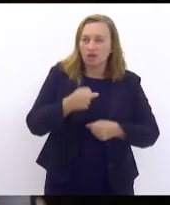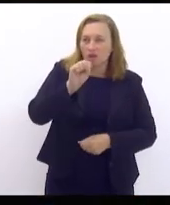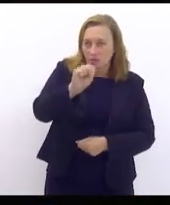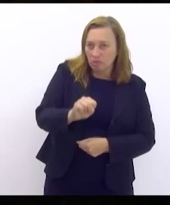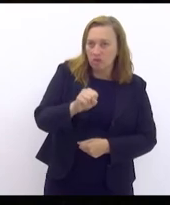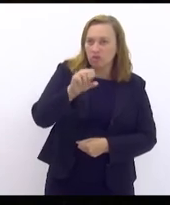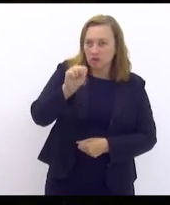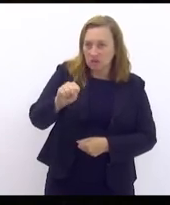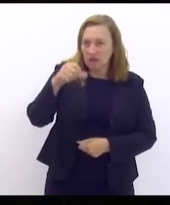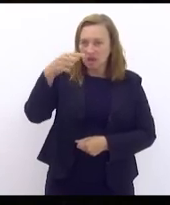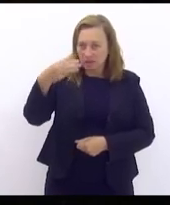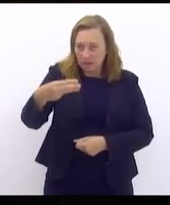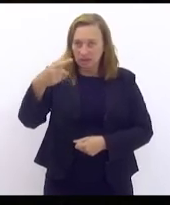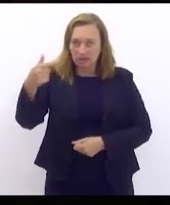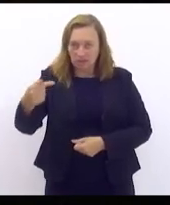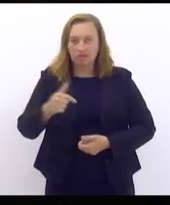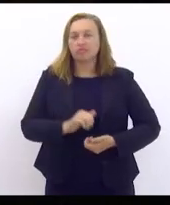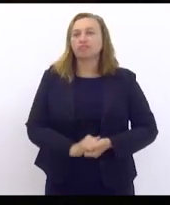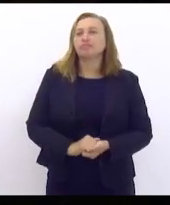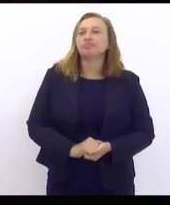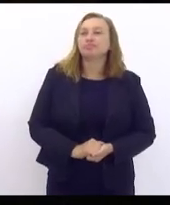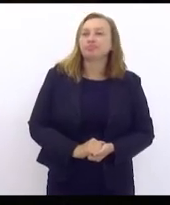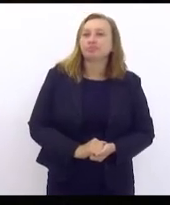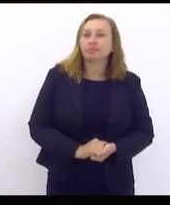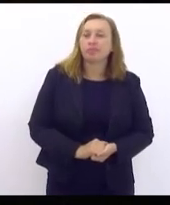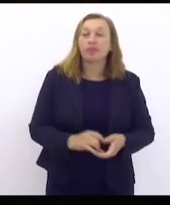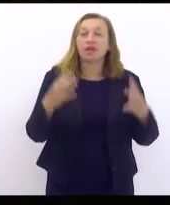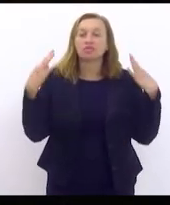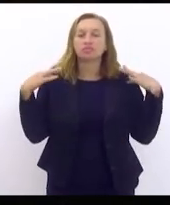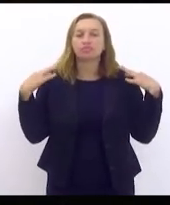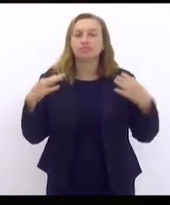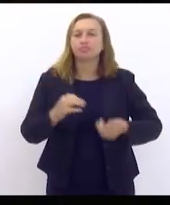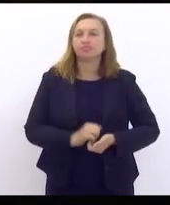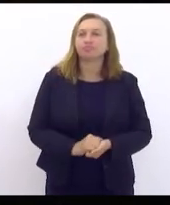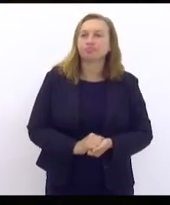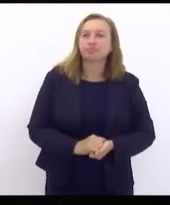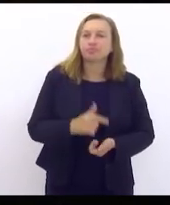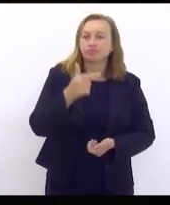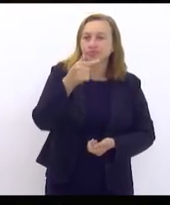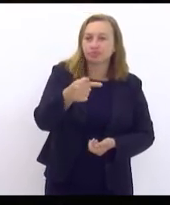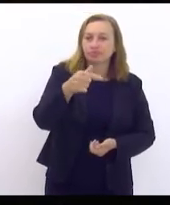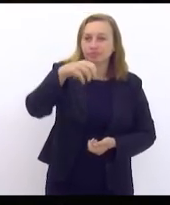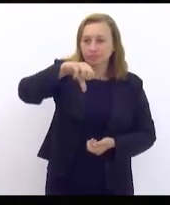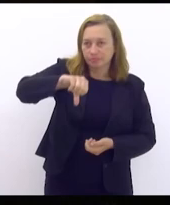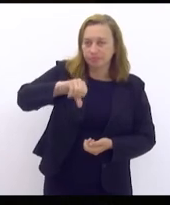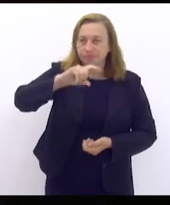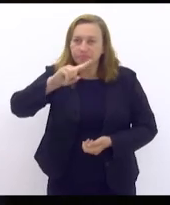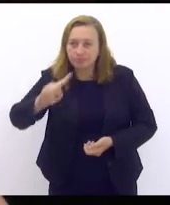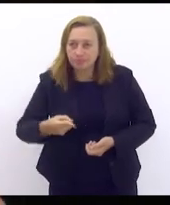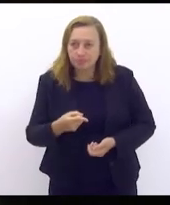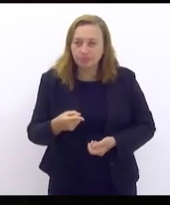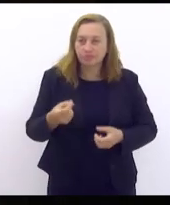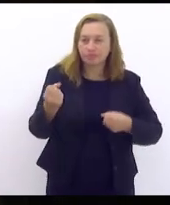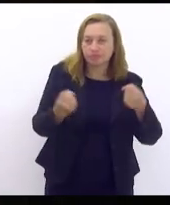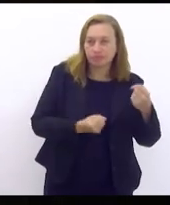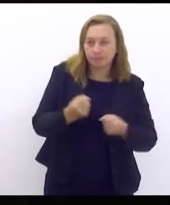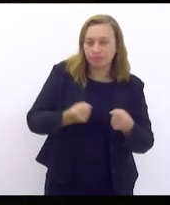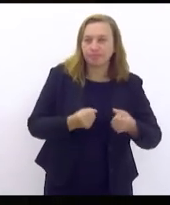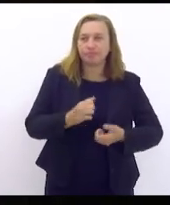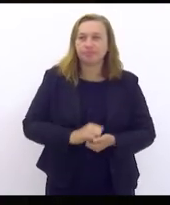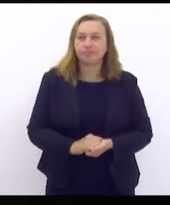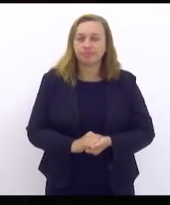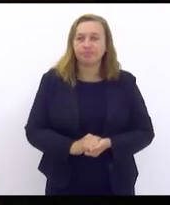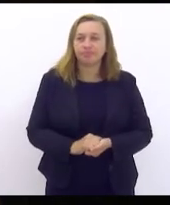8.337 veículos. Frota turística, 79 mil veículos